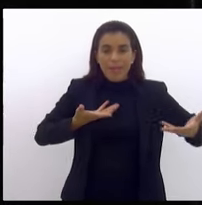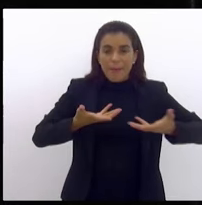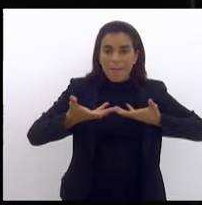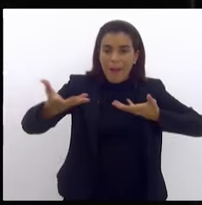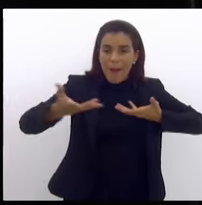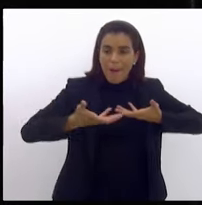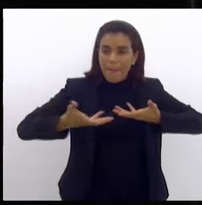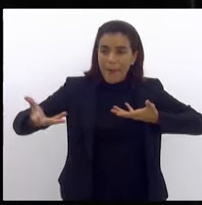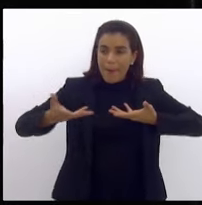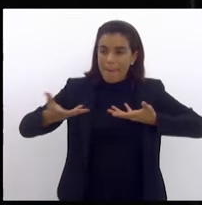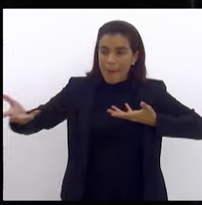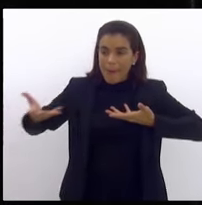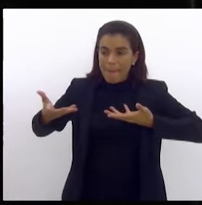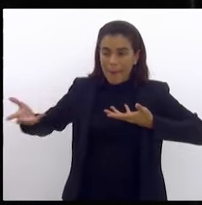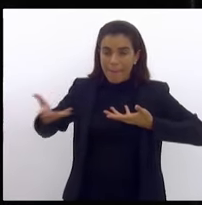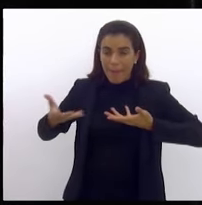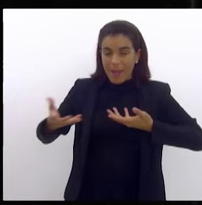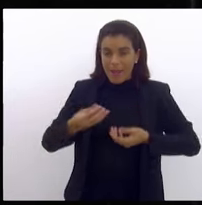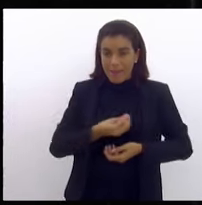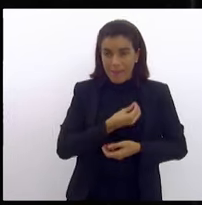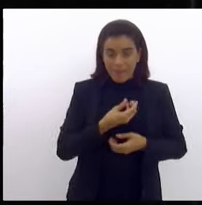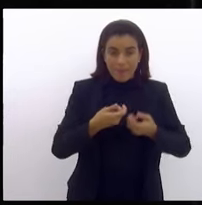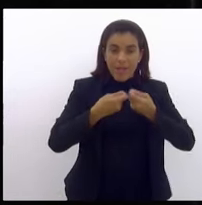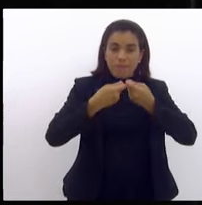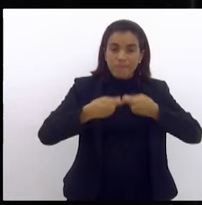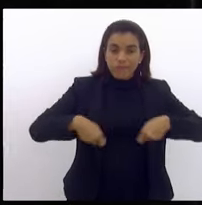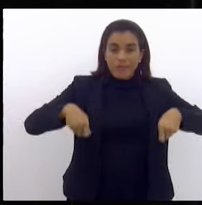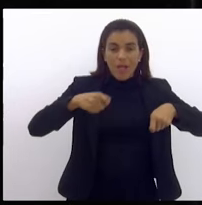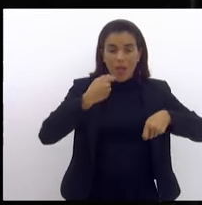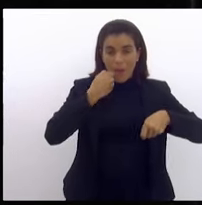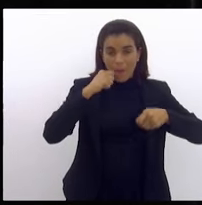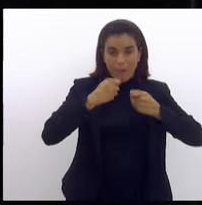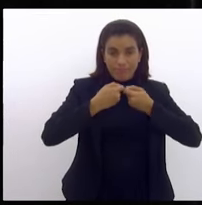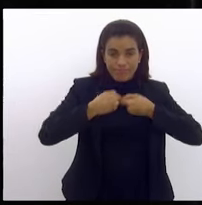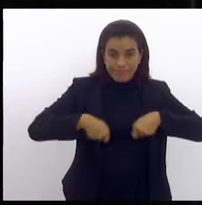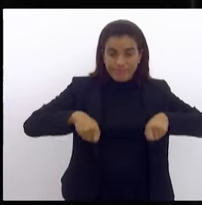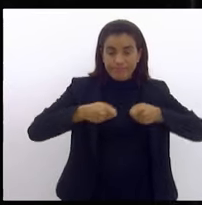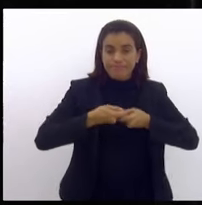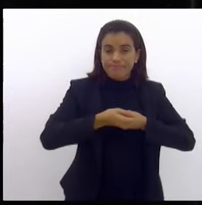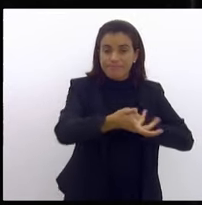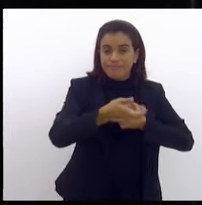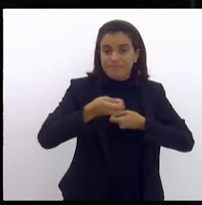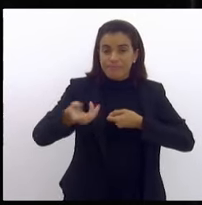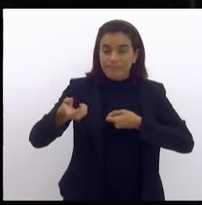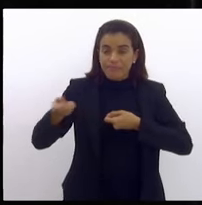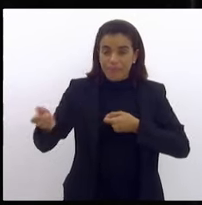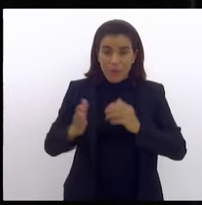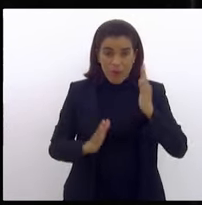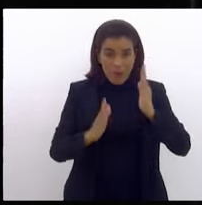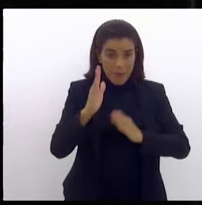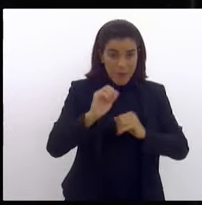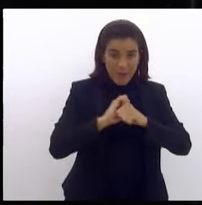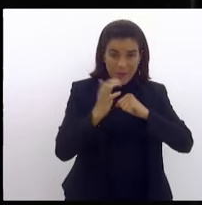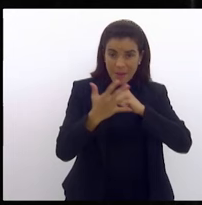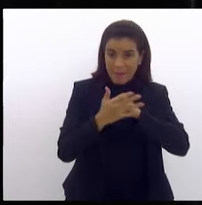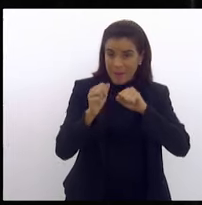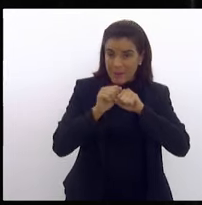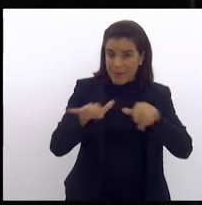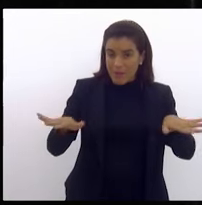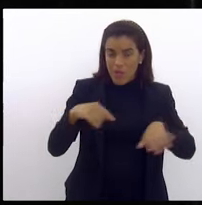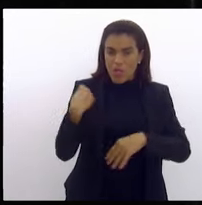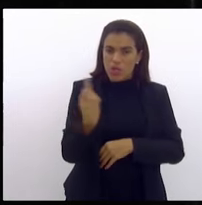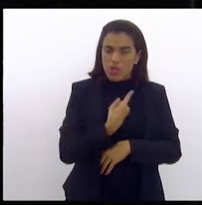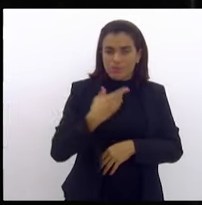multiplicar a vida, para repartir o pão e para multiplicar a vida. Não só no período da pandemia, quando nós